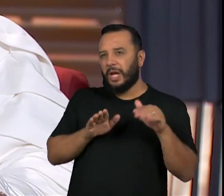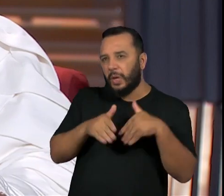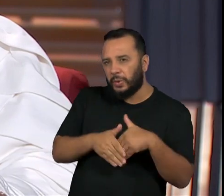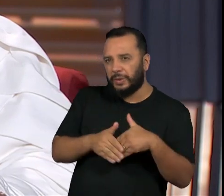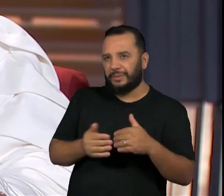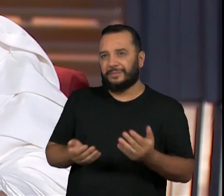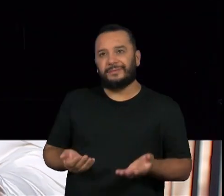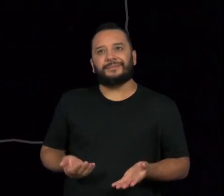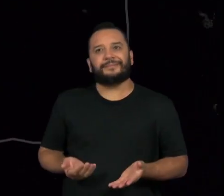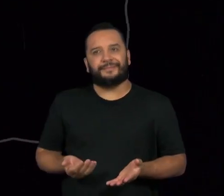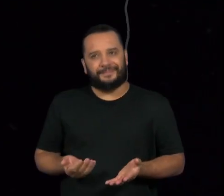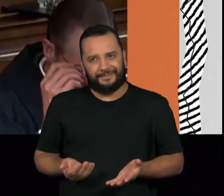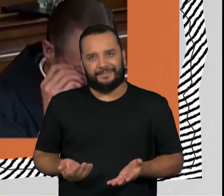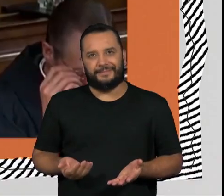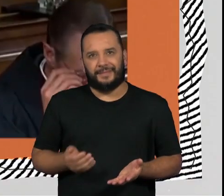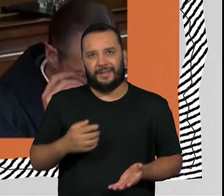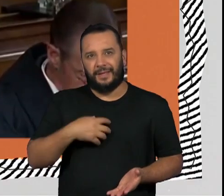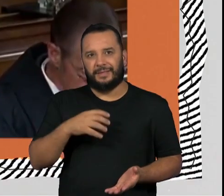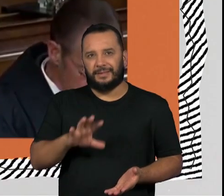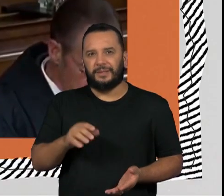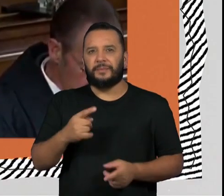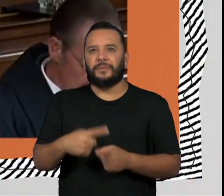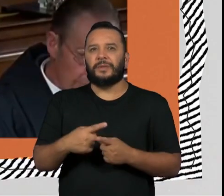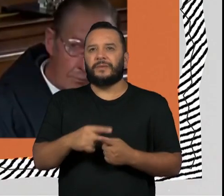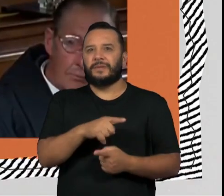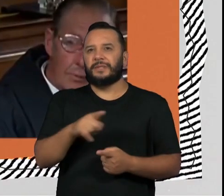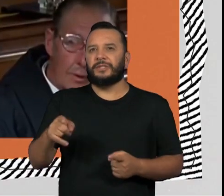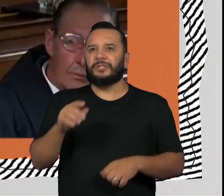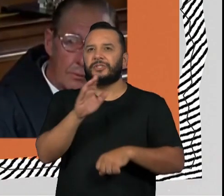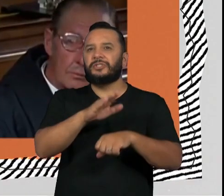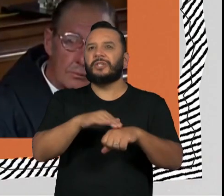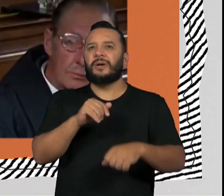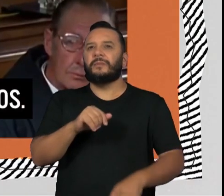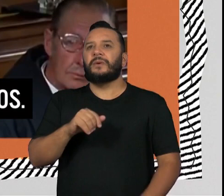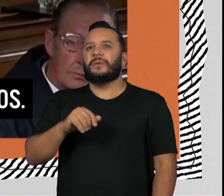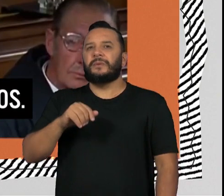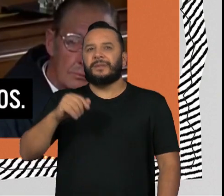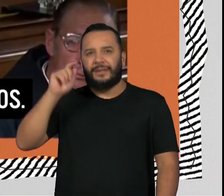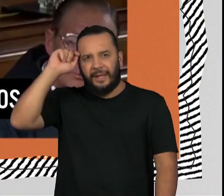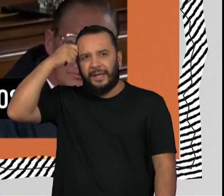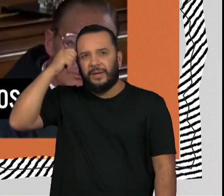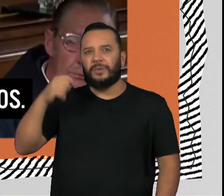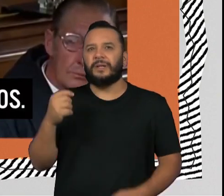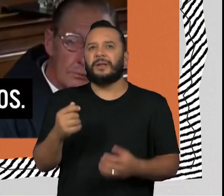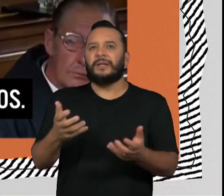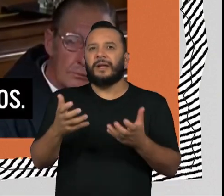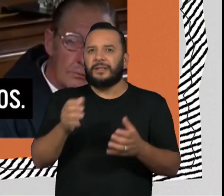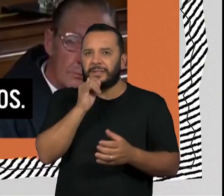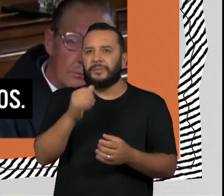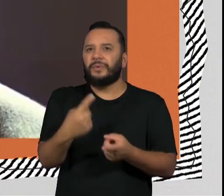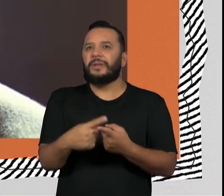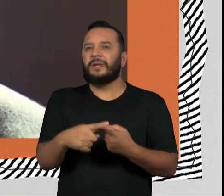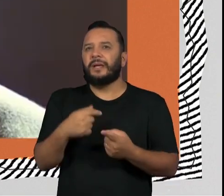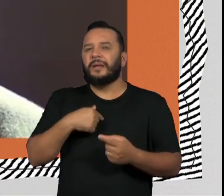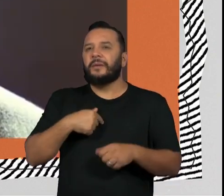dos estereótipos. Why call yourselves black? I mean, you people are more brown than